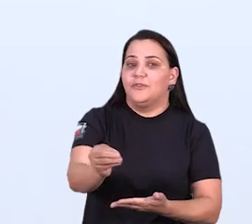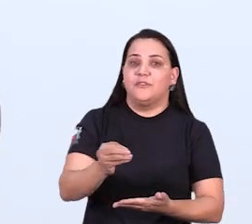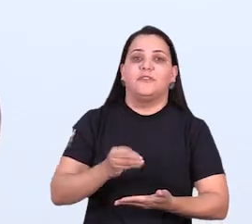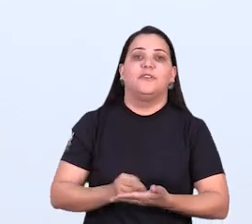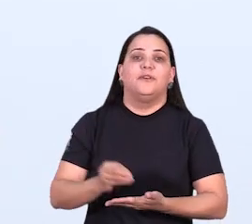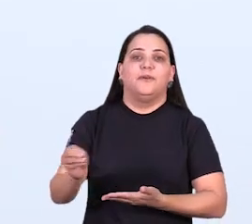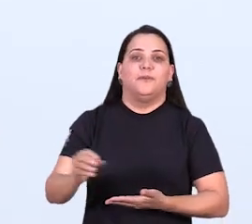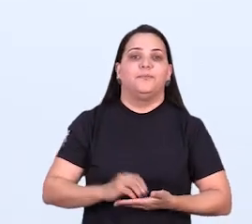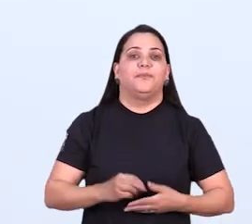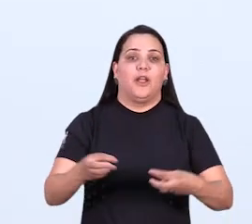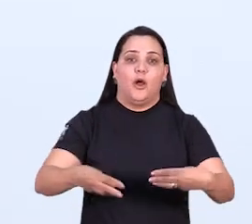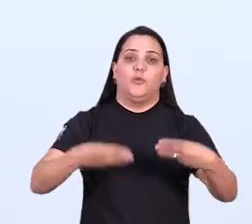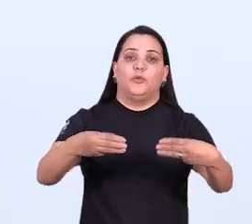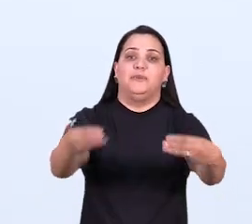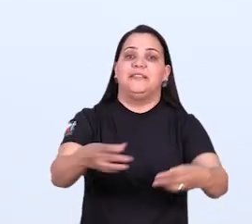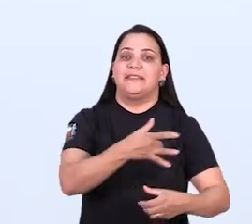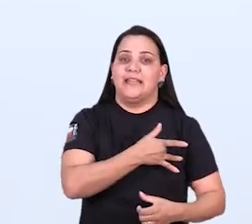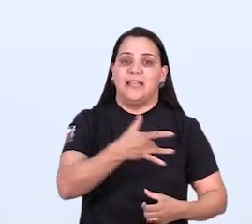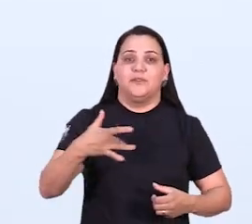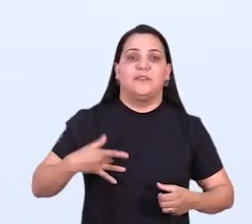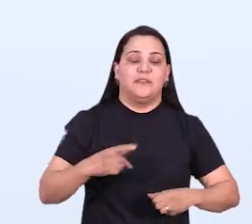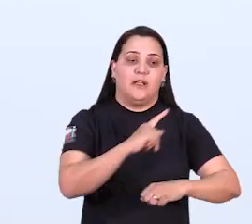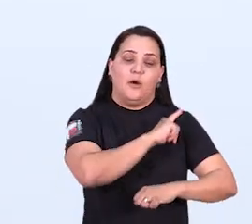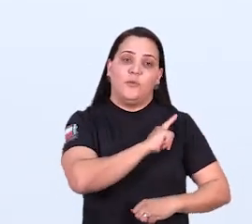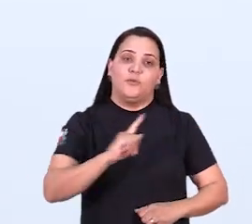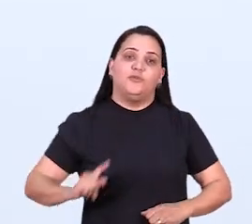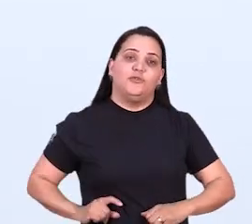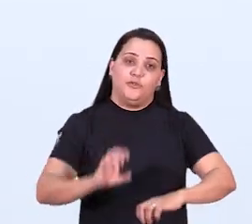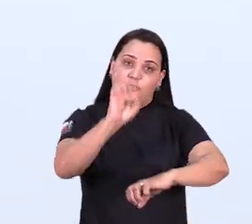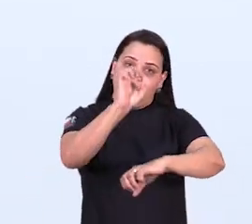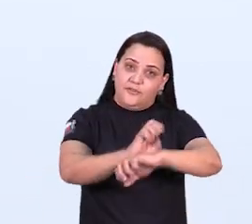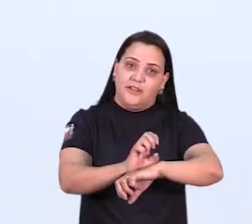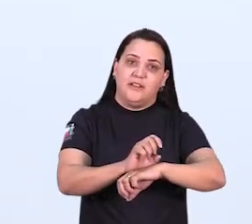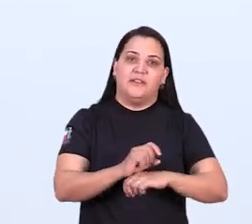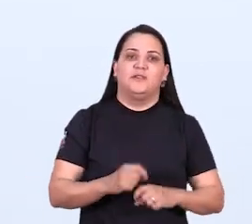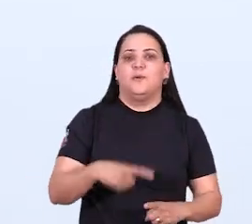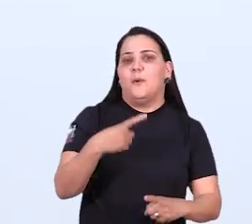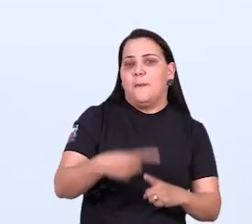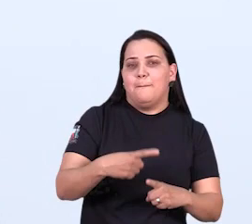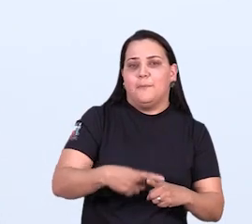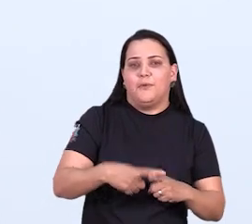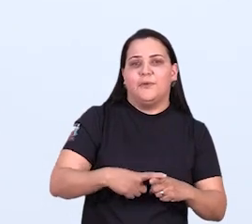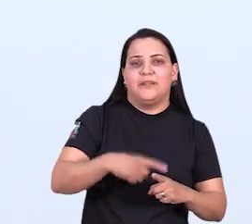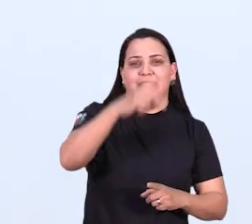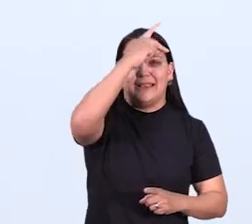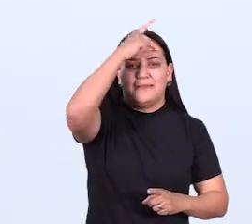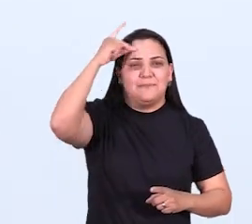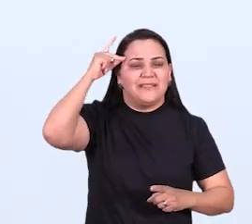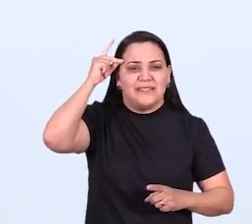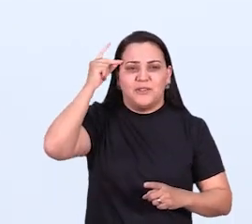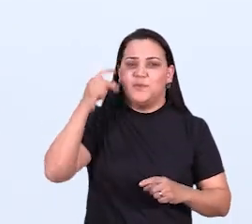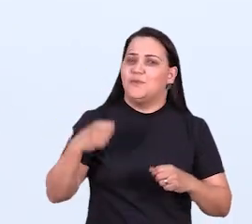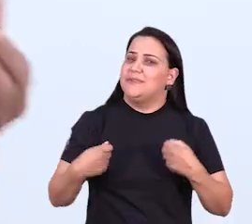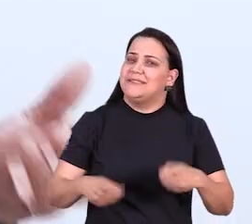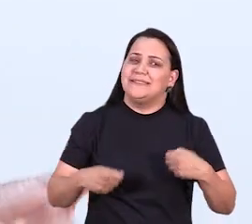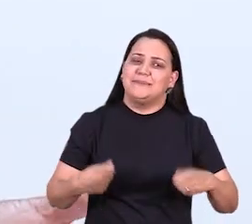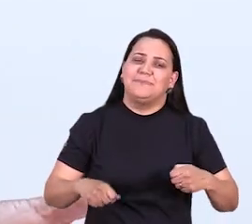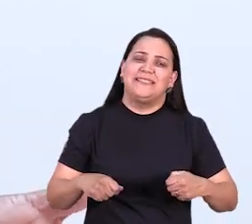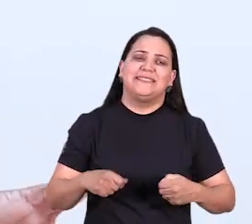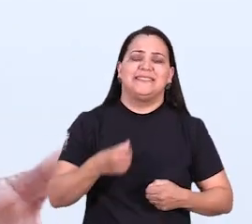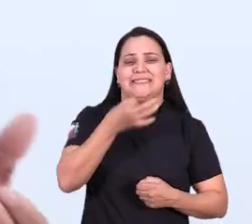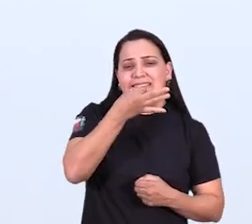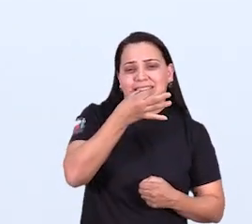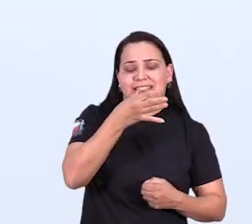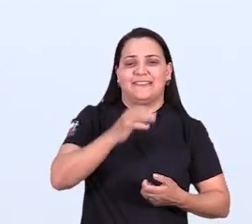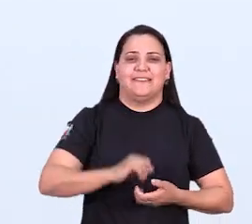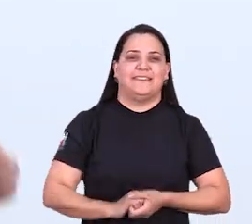medicamentos que é do Ministério da Saúde e do governo do estado. Porque isso aí, os pacientes não podem ficar sem esse